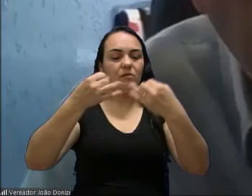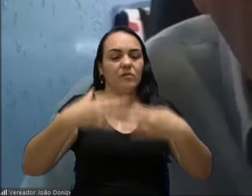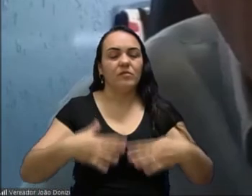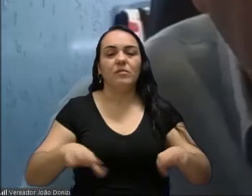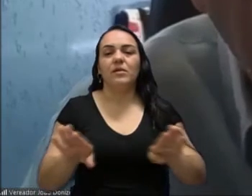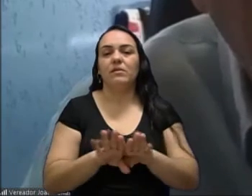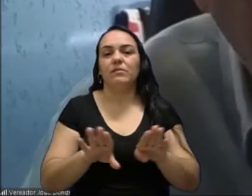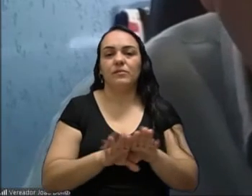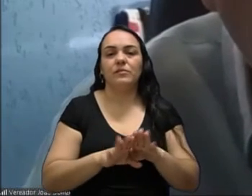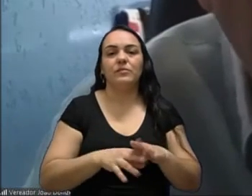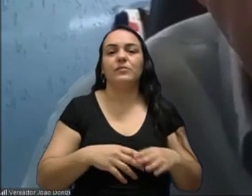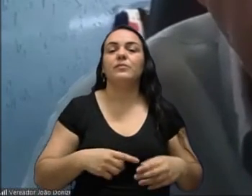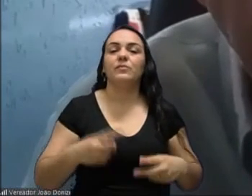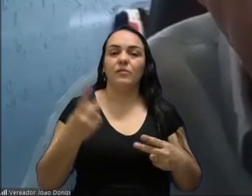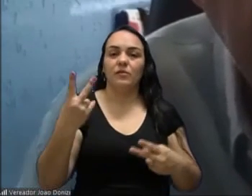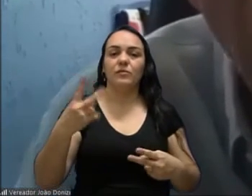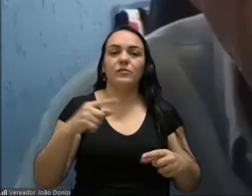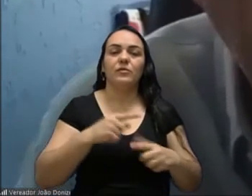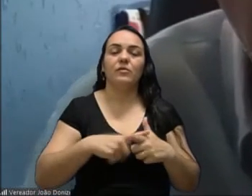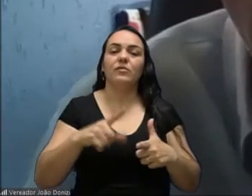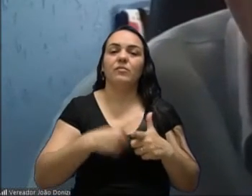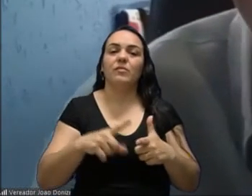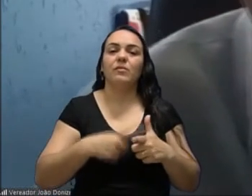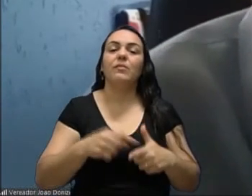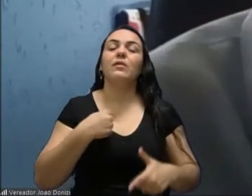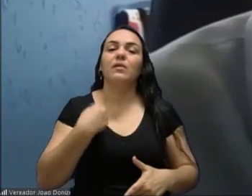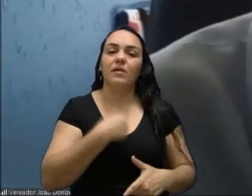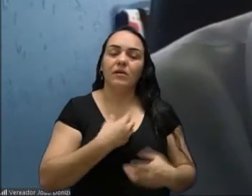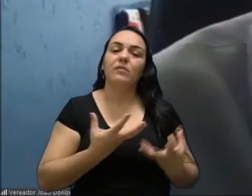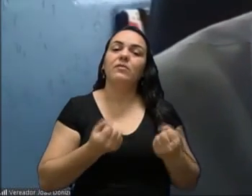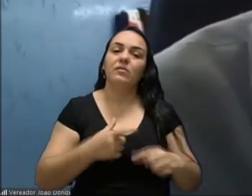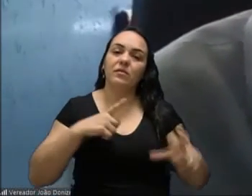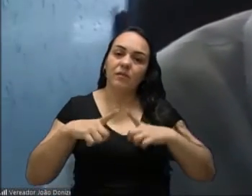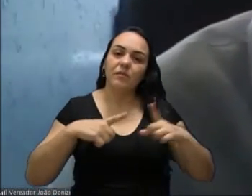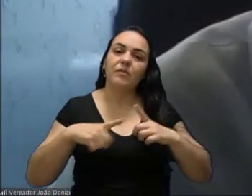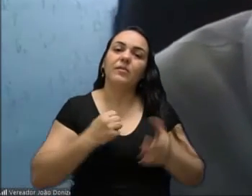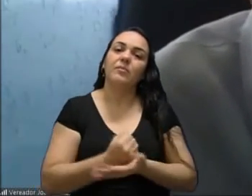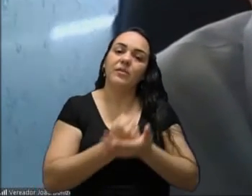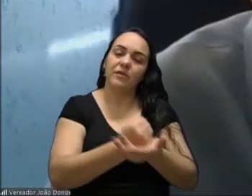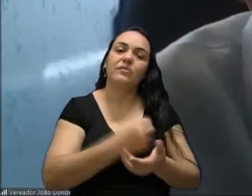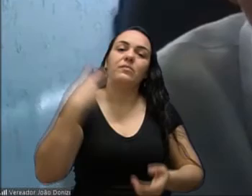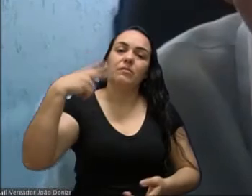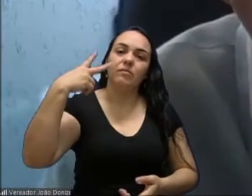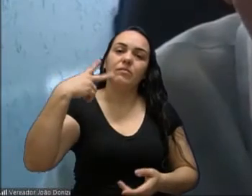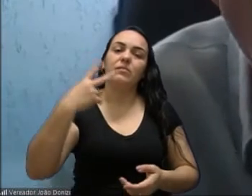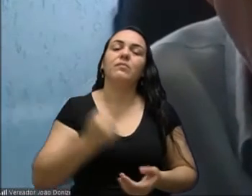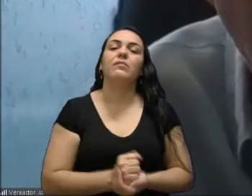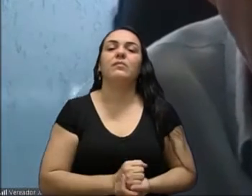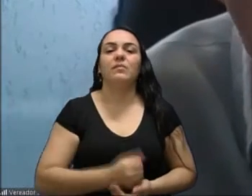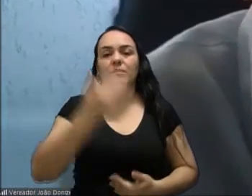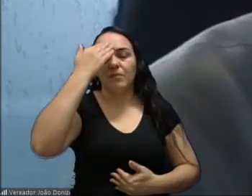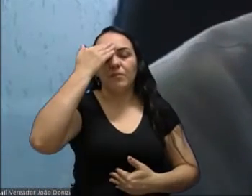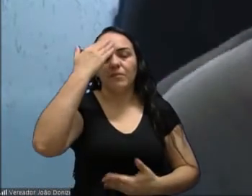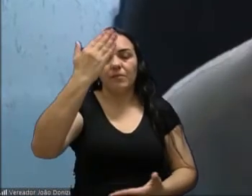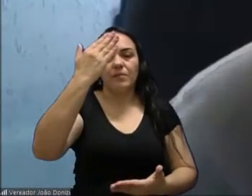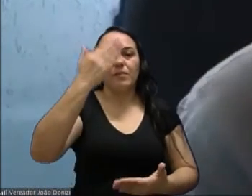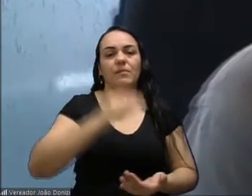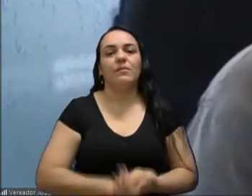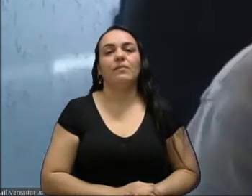essa questão senhor presidente para dizer que estamos tomando providências também como vereador e como agente político muito obrigado